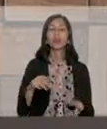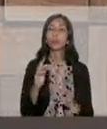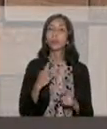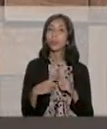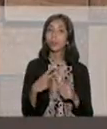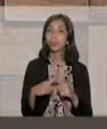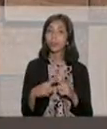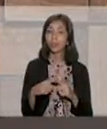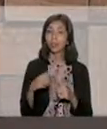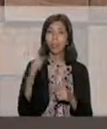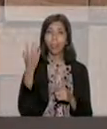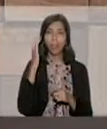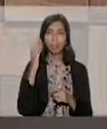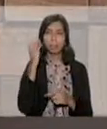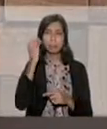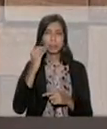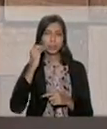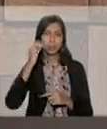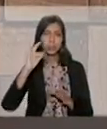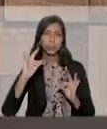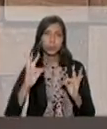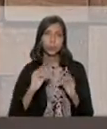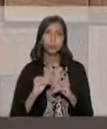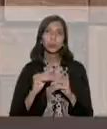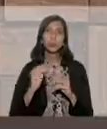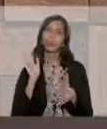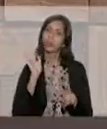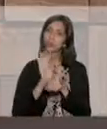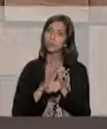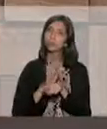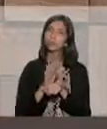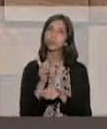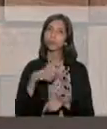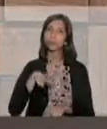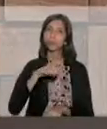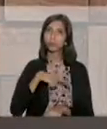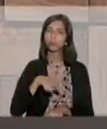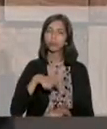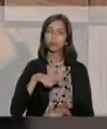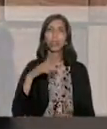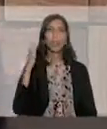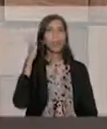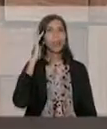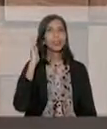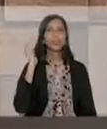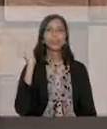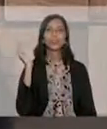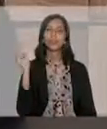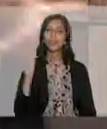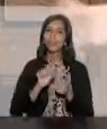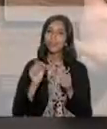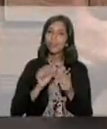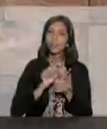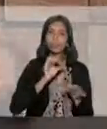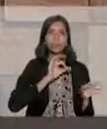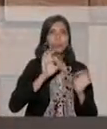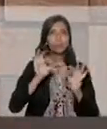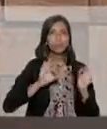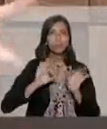arriscado, porque acho que todas essas experiências ajudam a gente, né? Eu acho que você vai